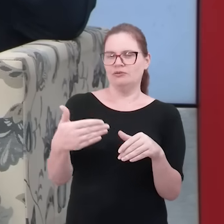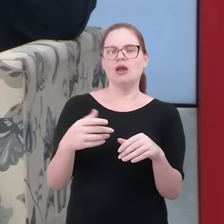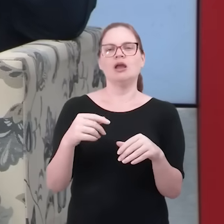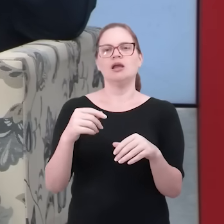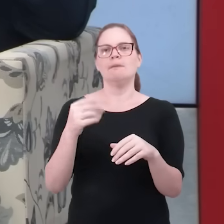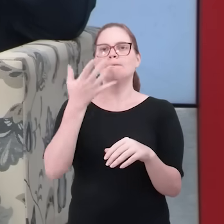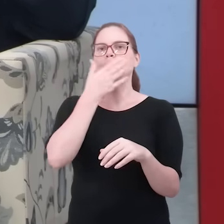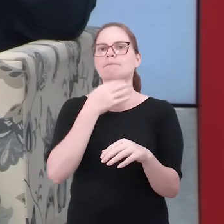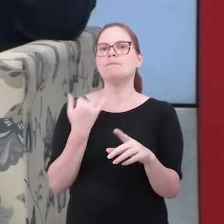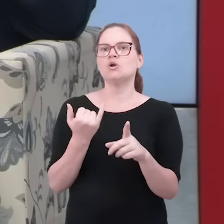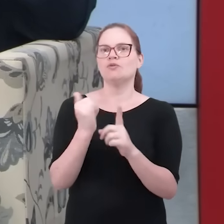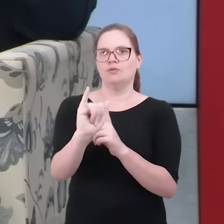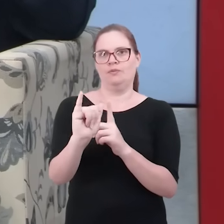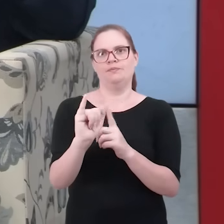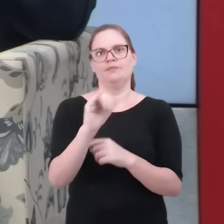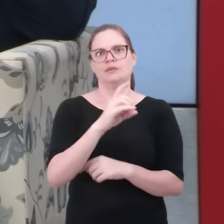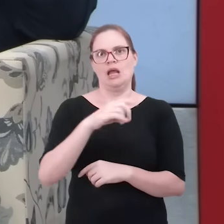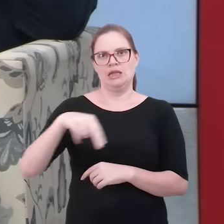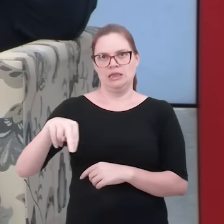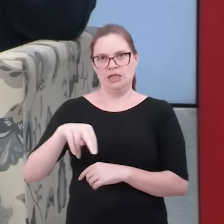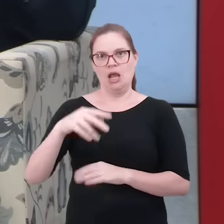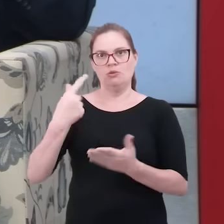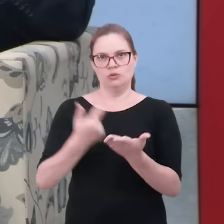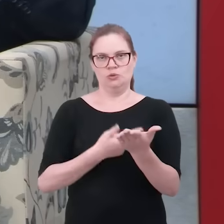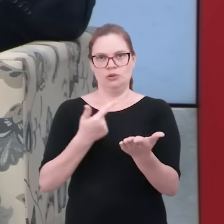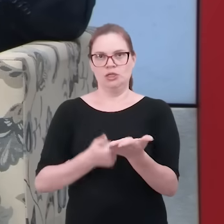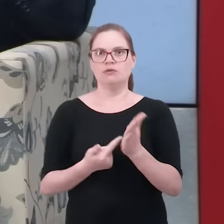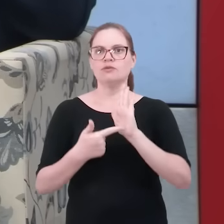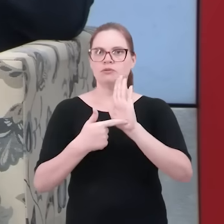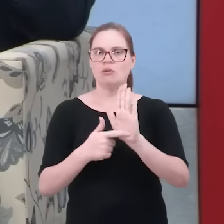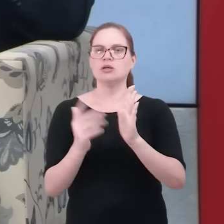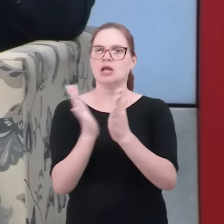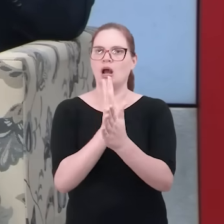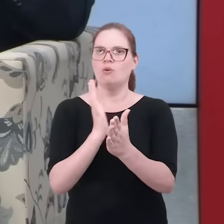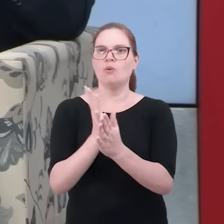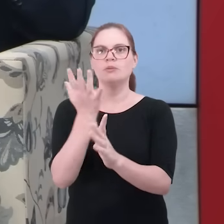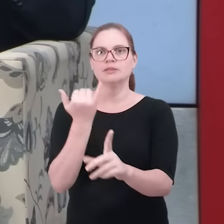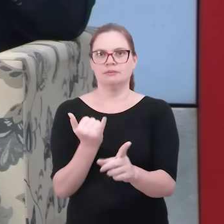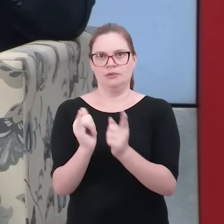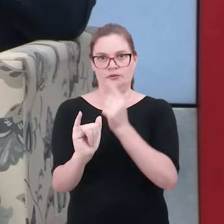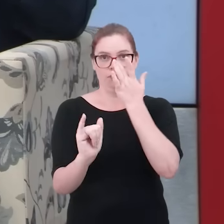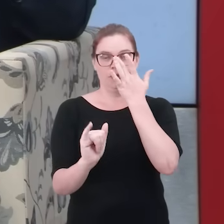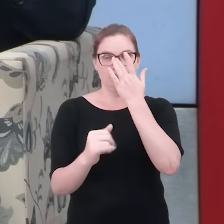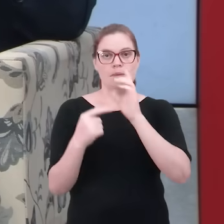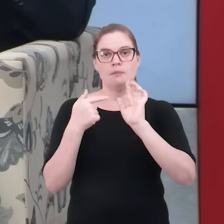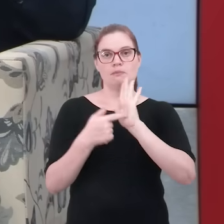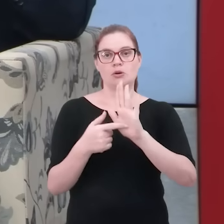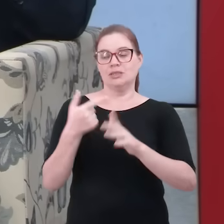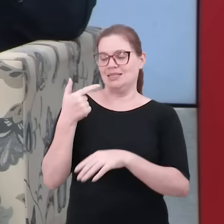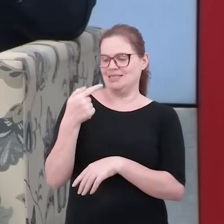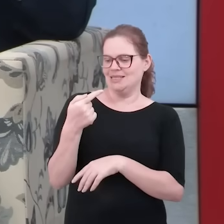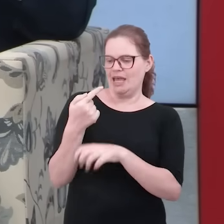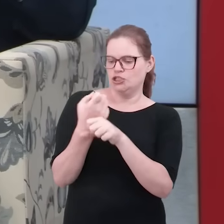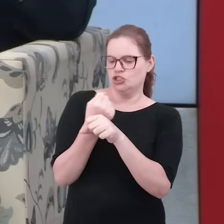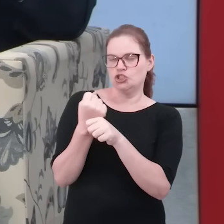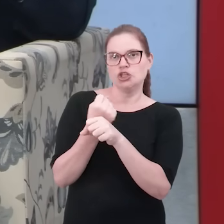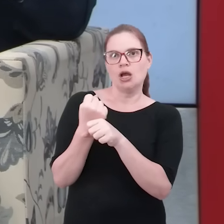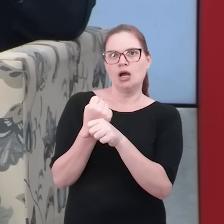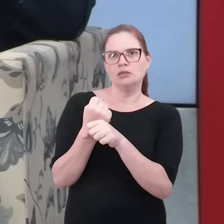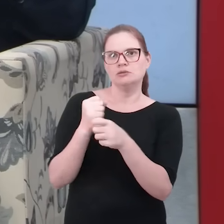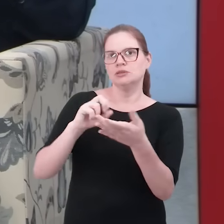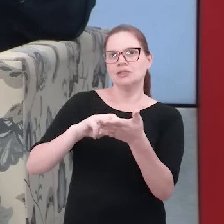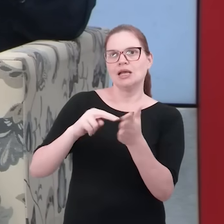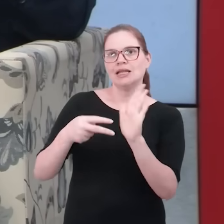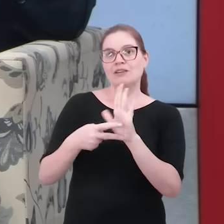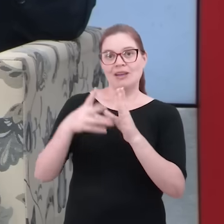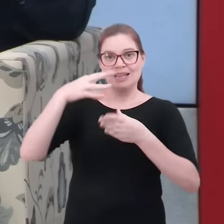ver se teremos oportunidade de falar alguma coisa mais adiante, não neste momento. Esses 7 anos são chamados